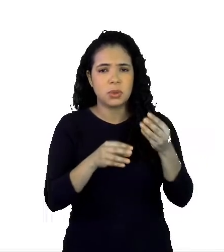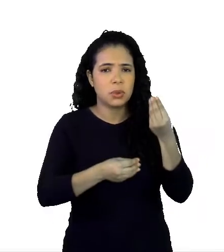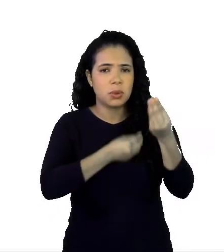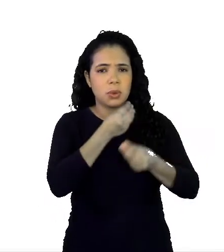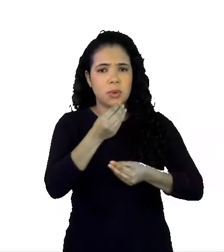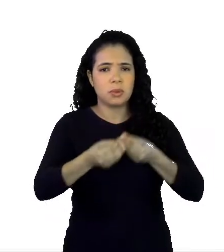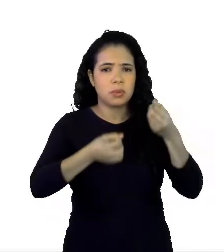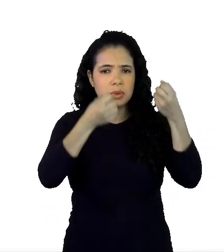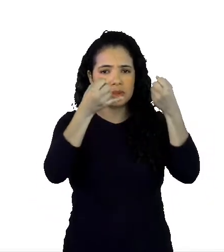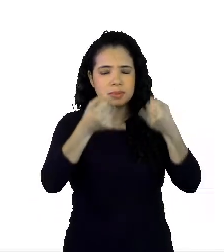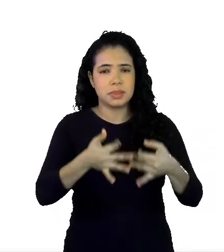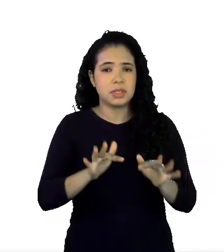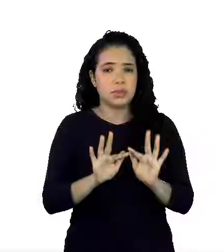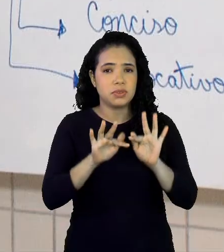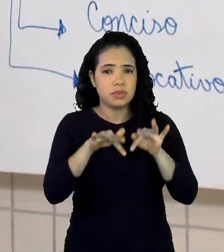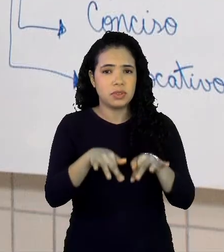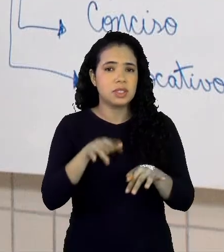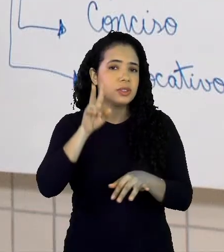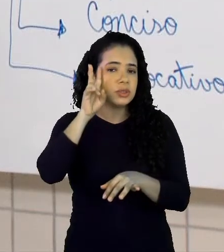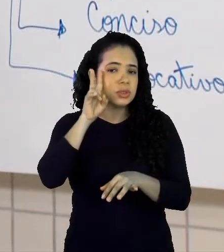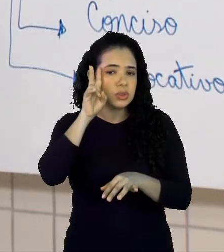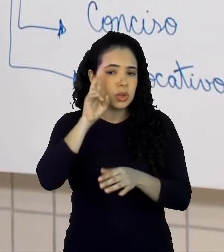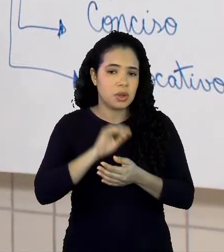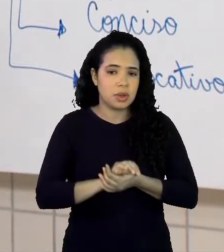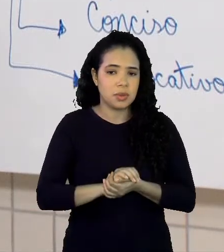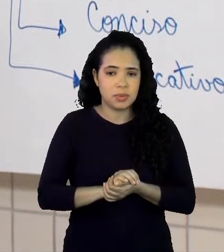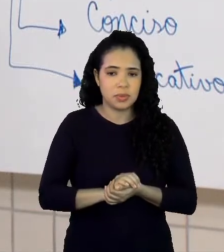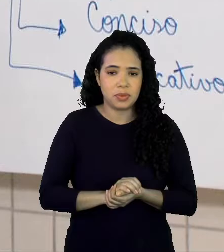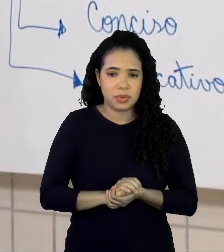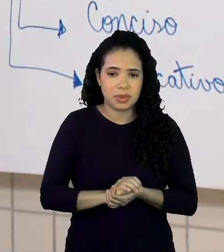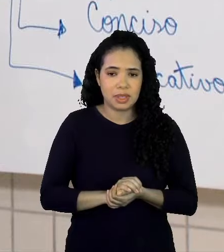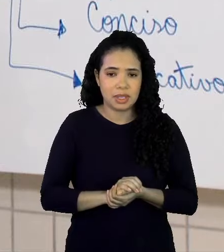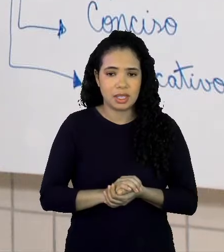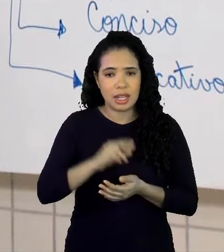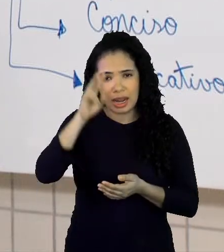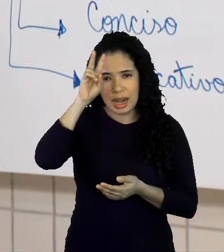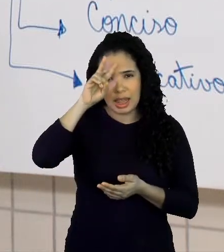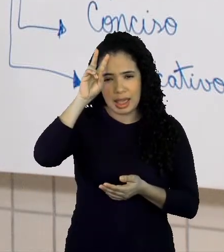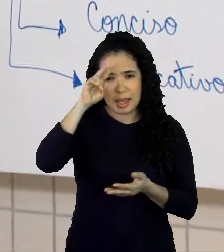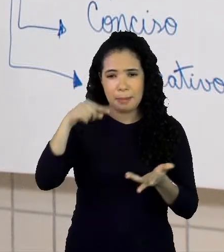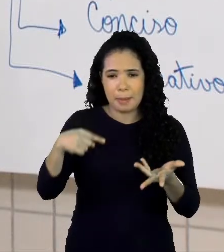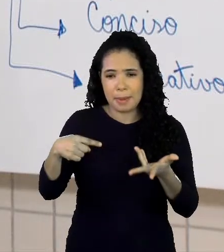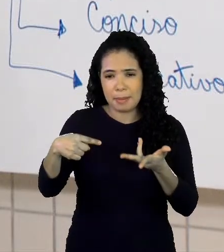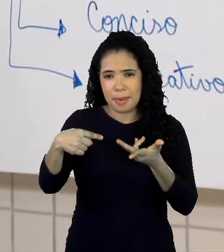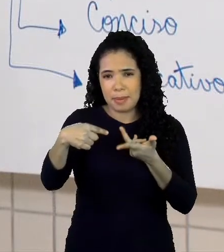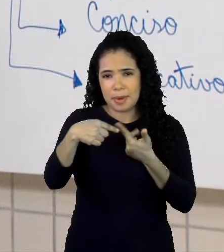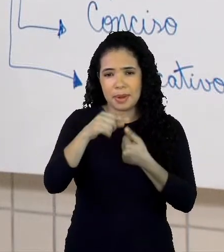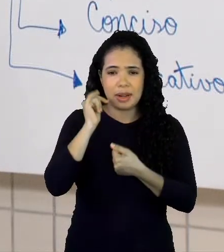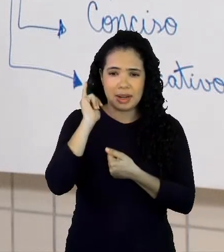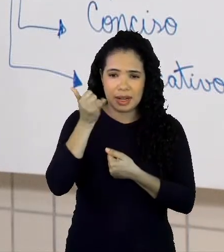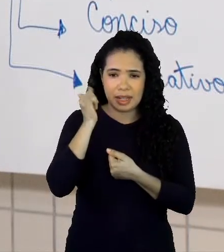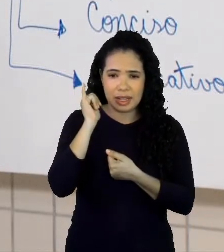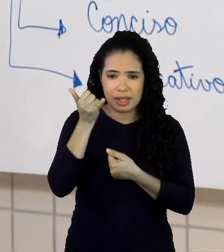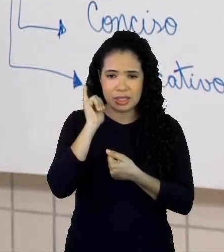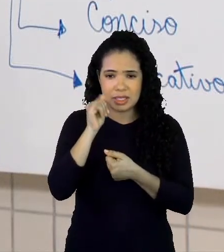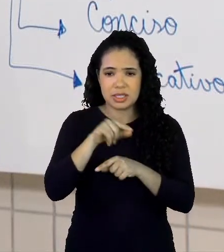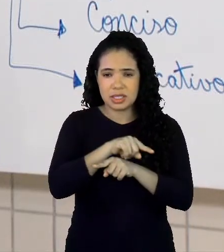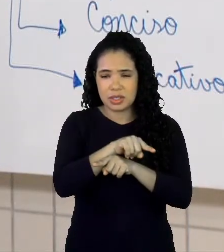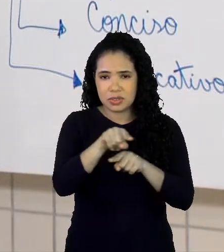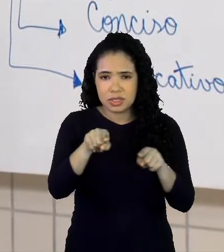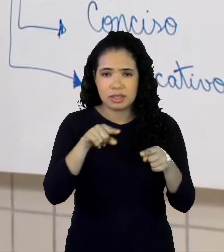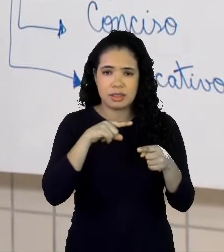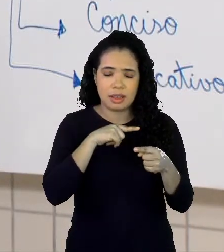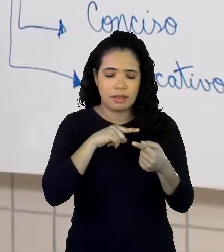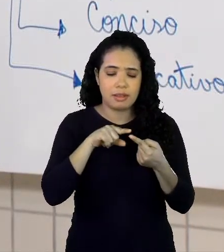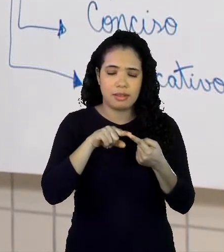o final da história? Lembram lá de todos os elementos da narrativa, né? Com os elementos narrativos você vai ter a introdução,